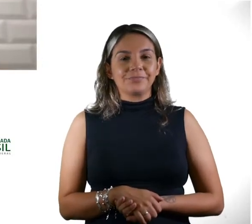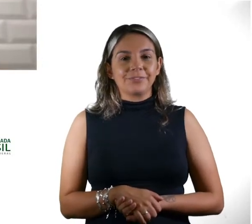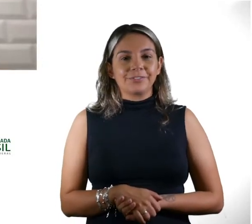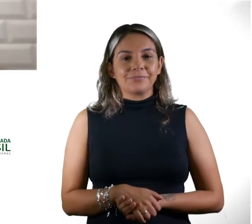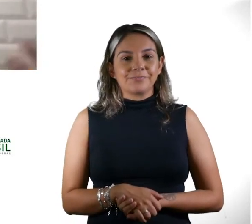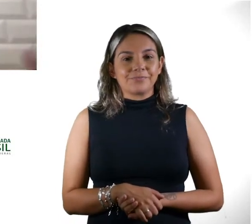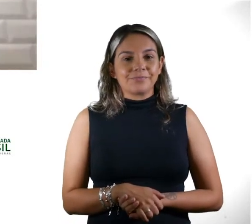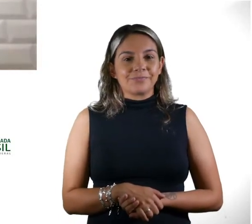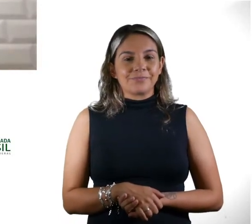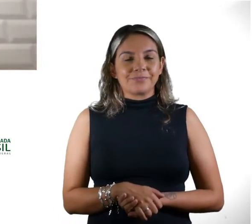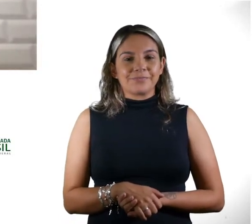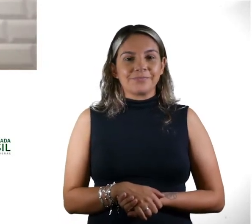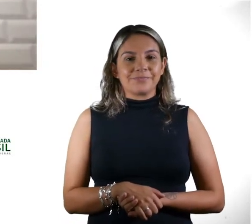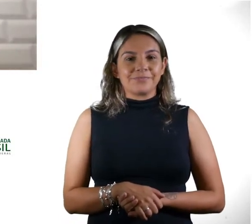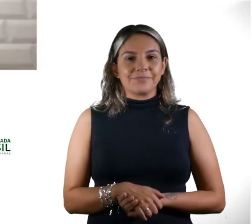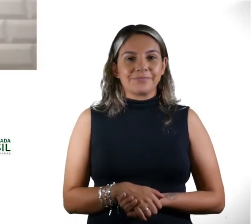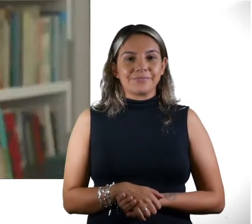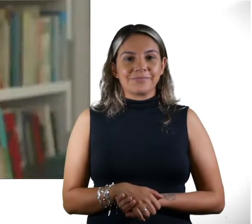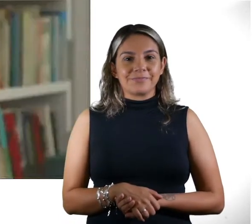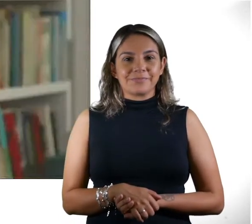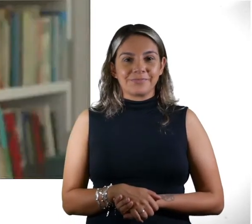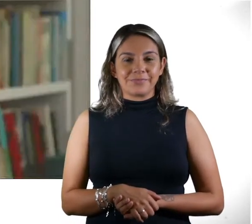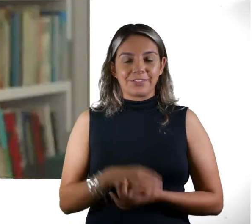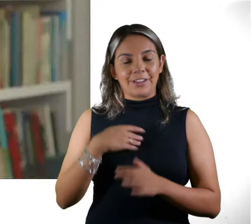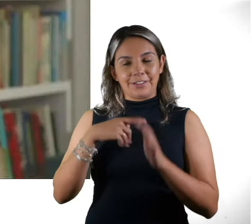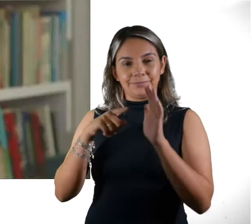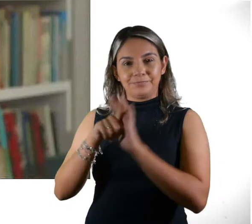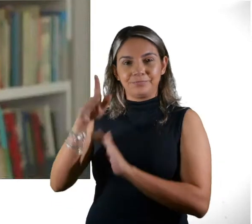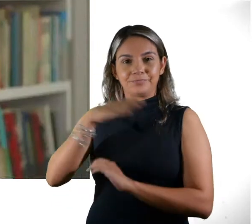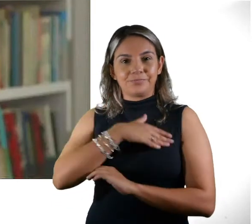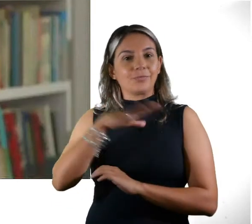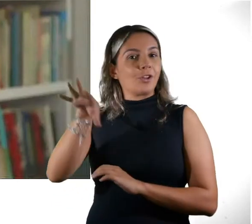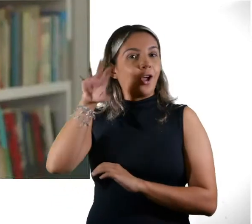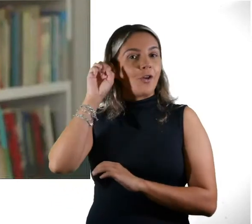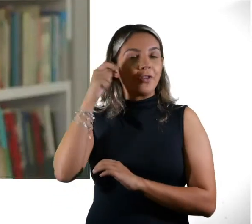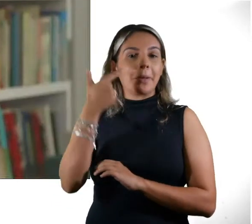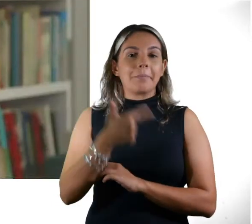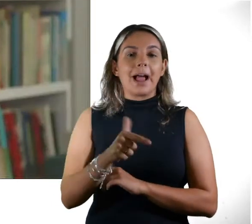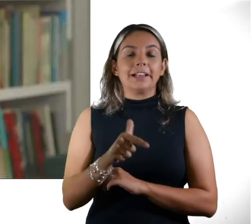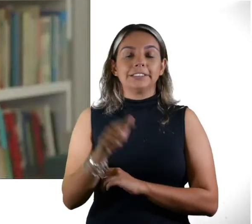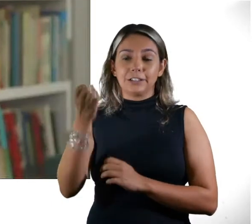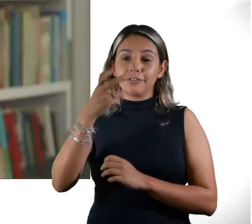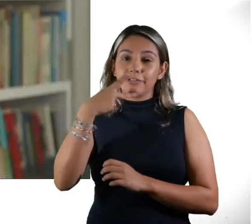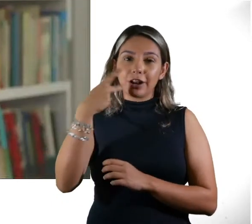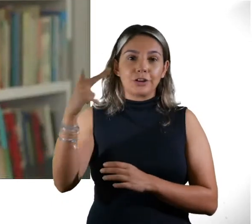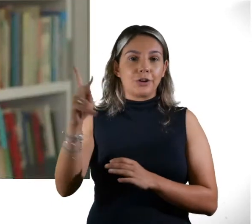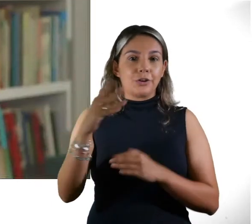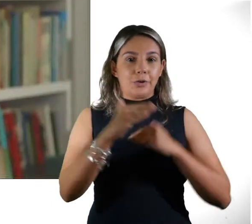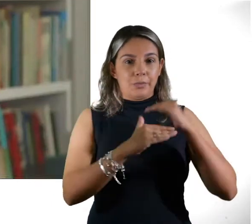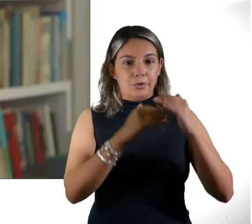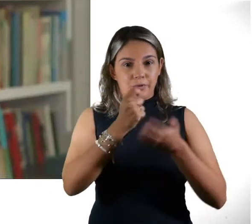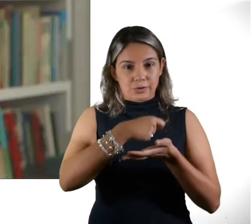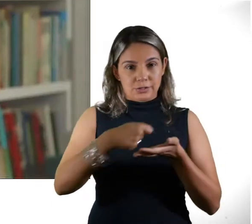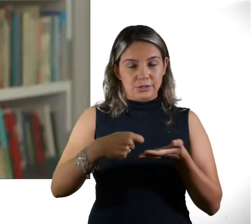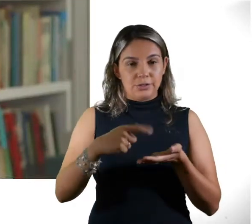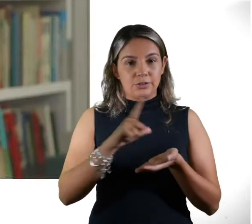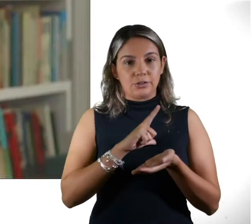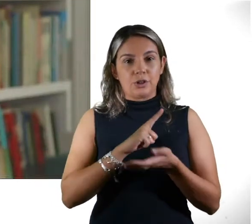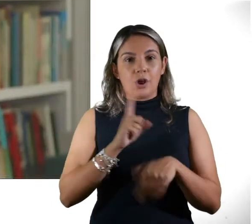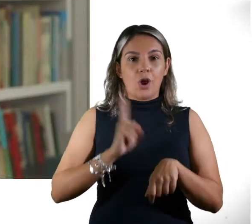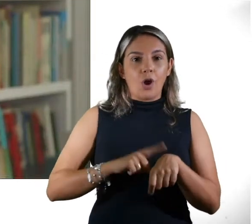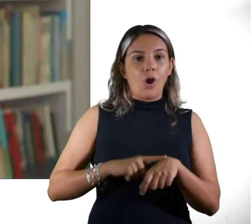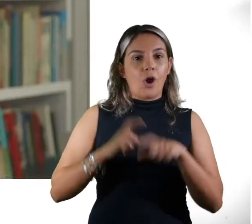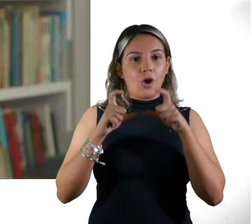mas continuam a ensinar-me muito. Eu gostaria de te ouvir mais a respeito do seu processo de escritura. Tem